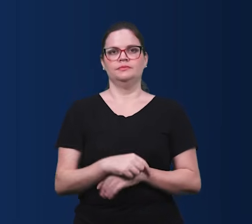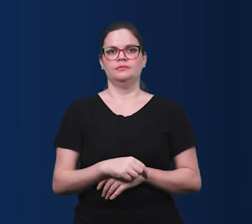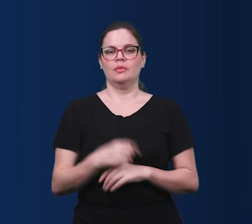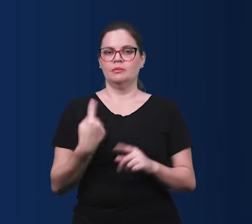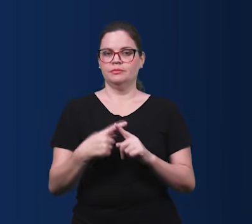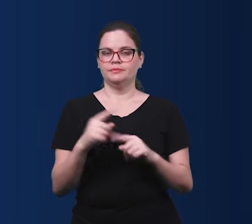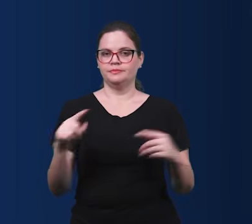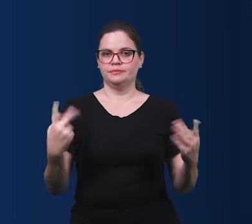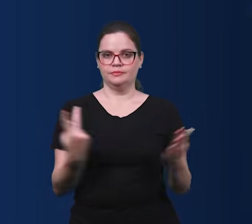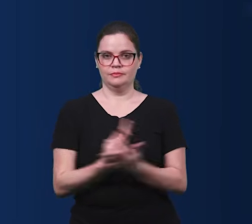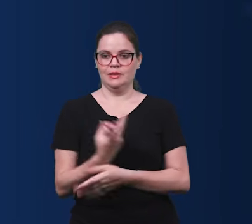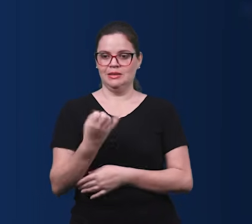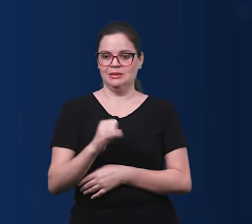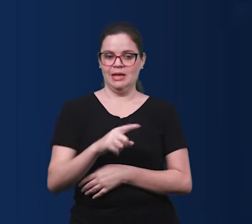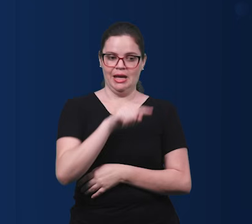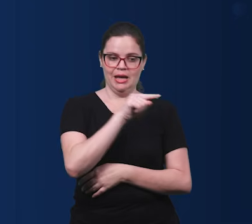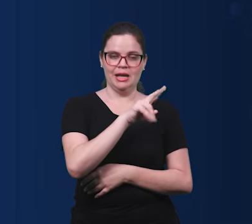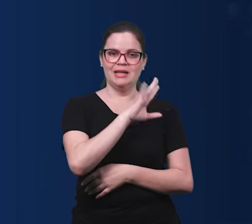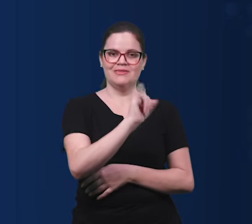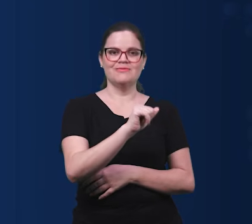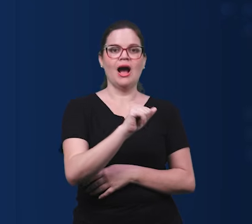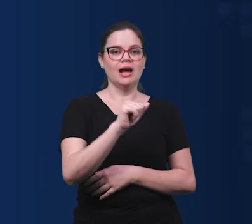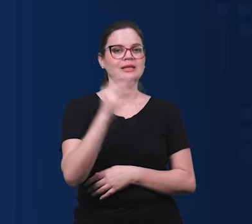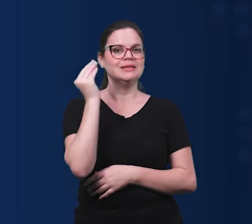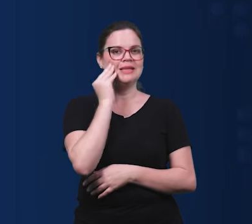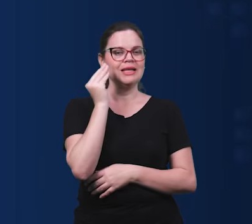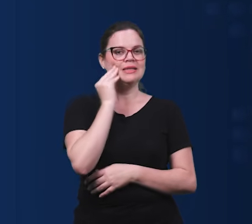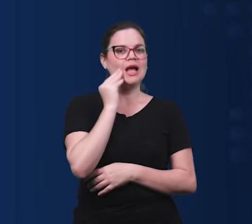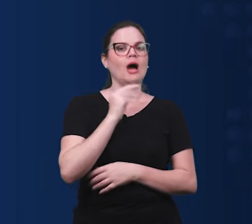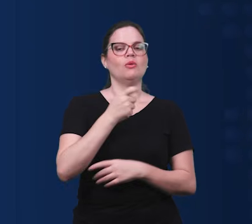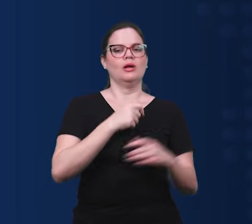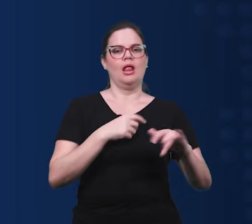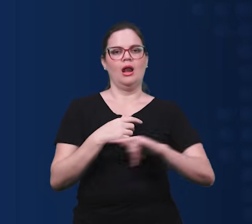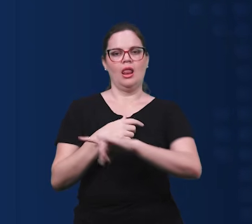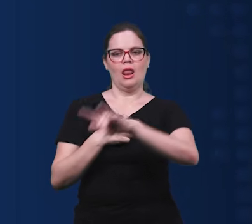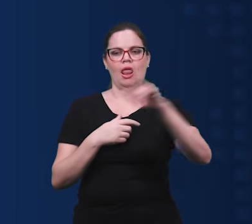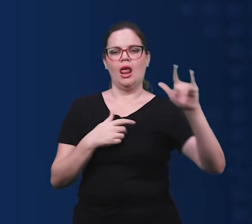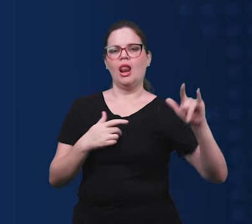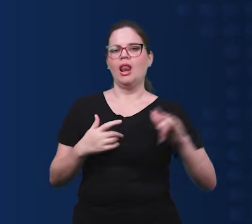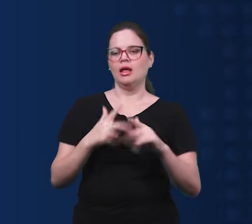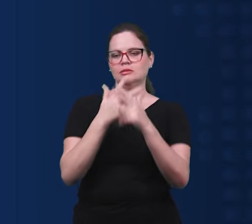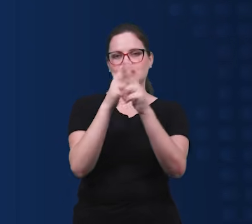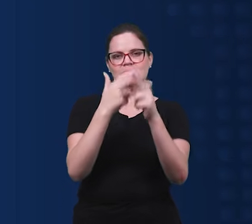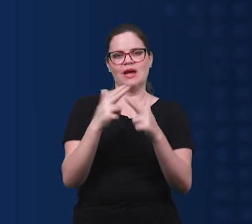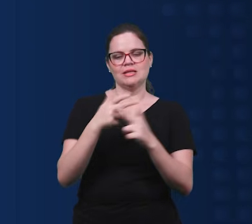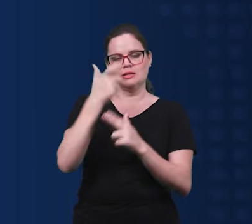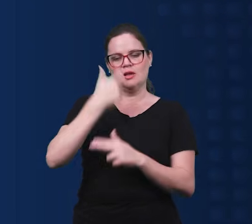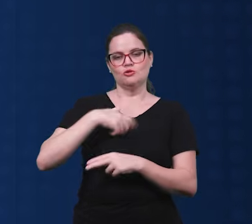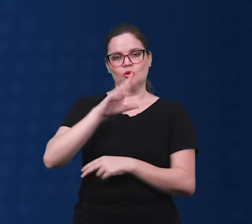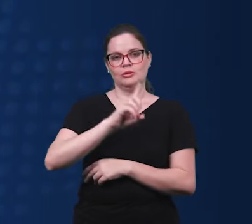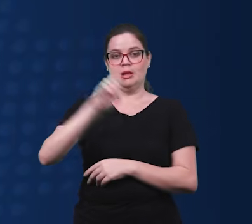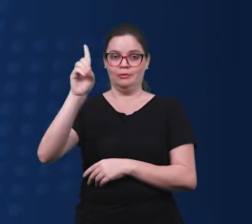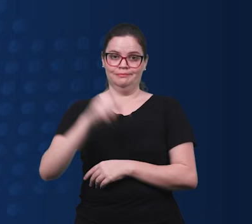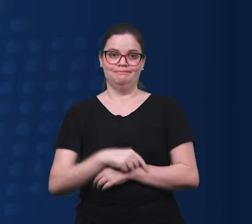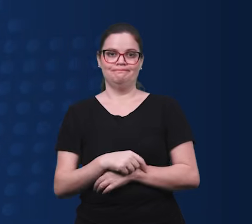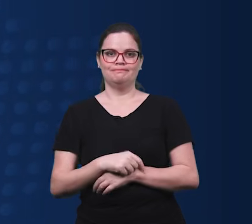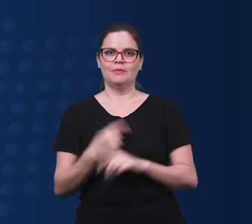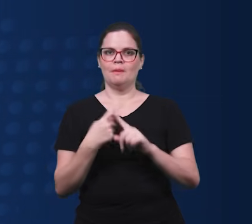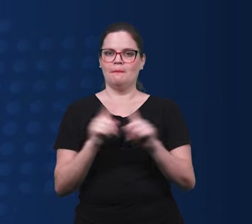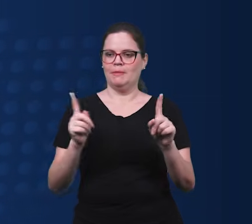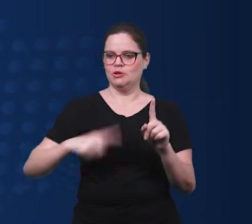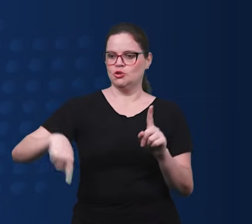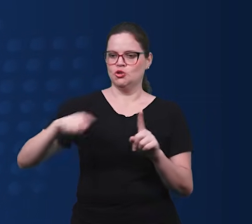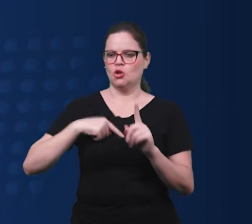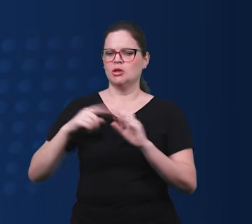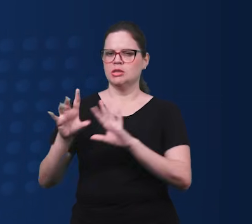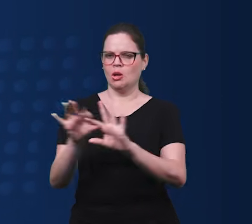adora, de sorte que se assentará como Deus no tempo de Deus, querendo parecer Deus. A prática da comunhão